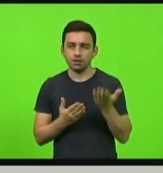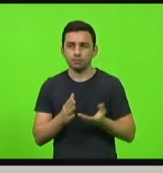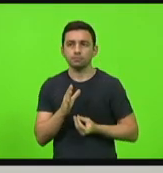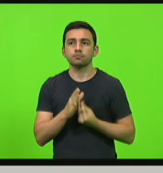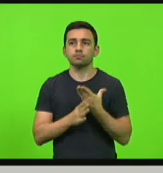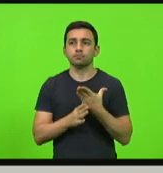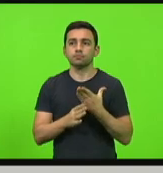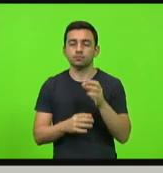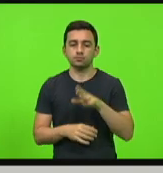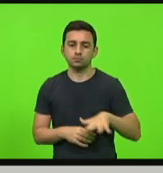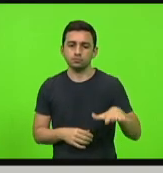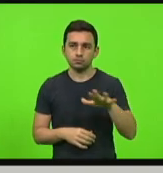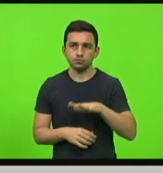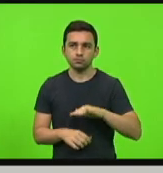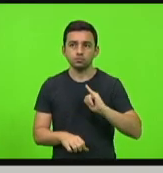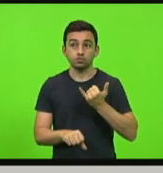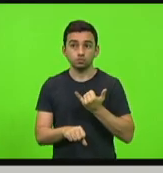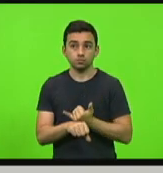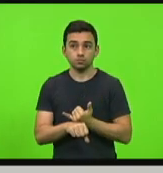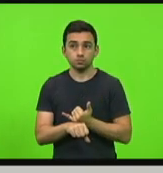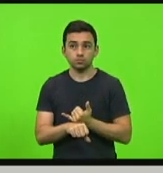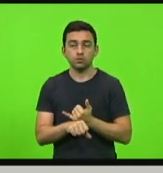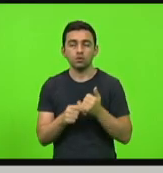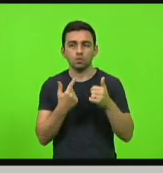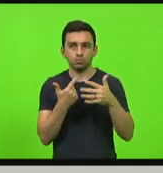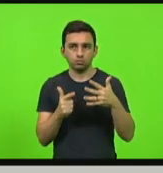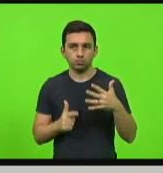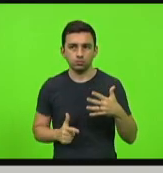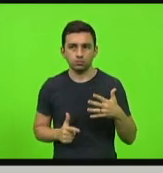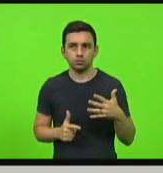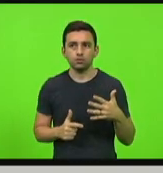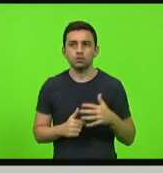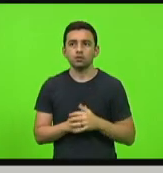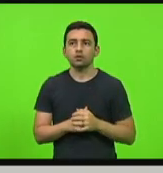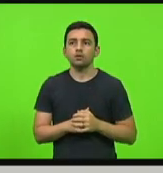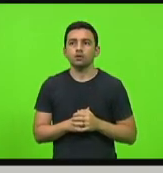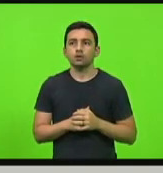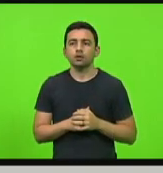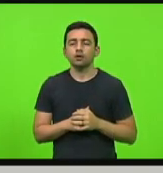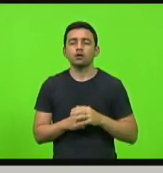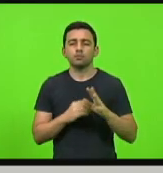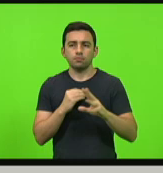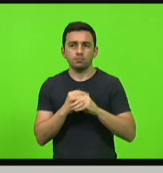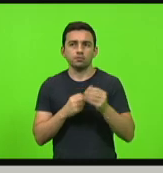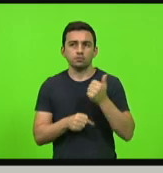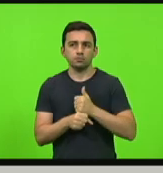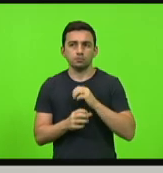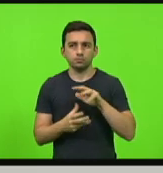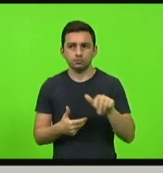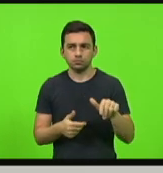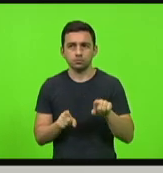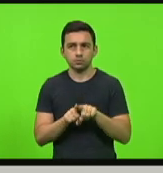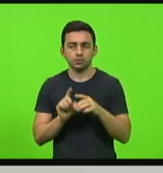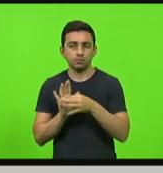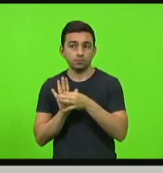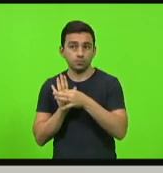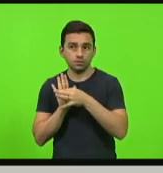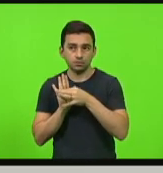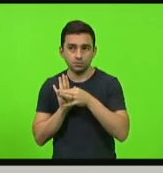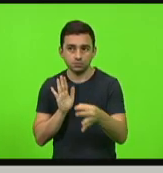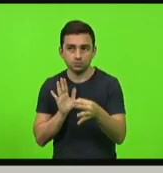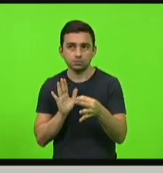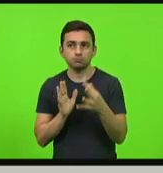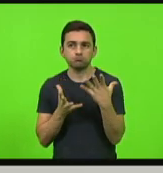região metropolitana de Joinville e estabelece outras providências. Com emenda substitutiva global e pareceres favoráveis das comissões